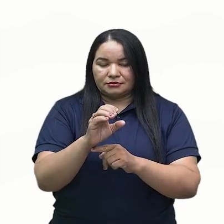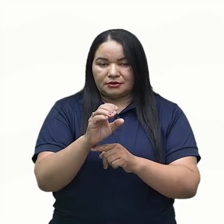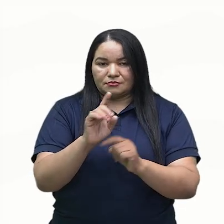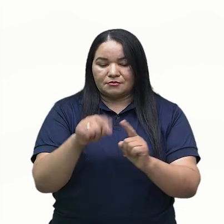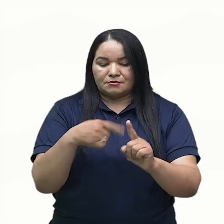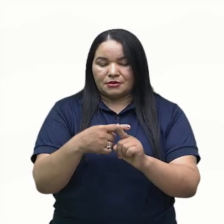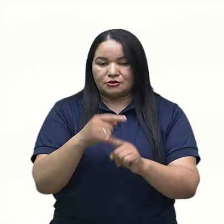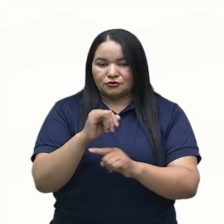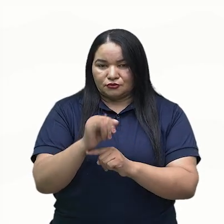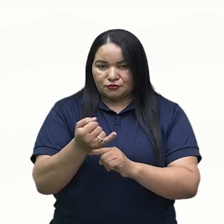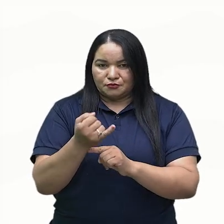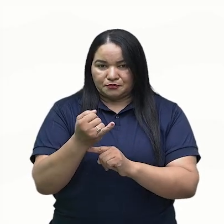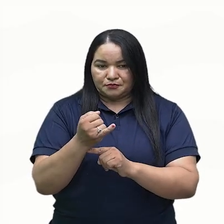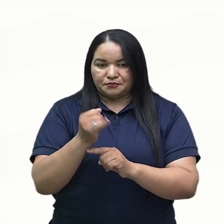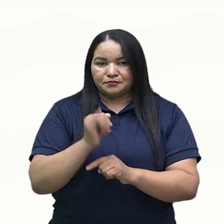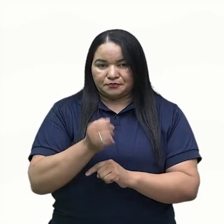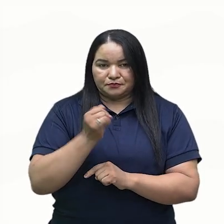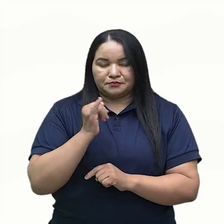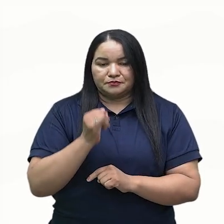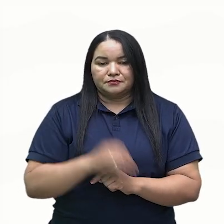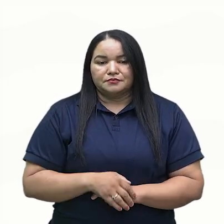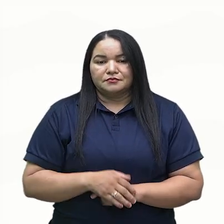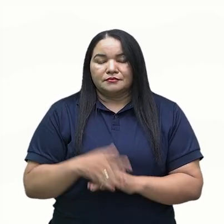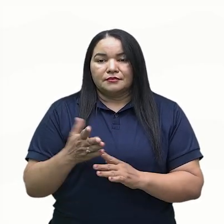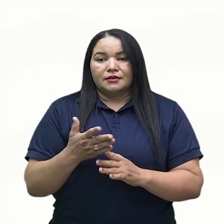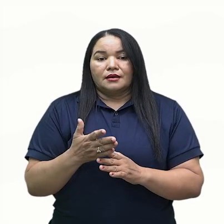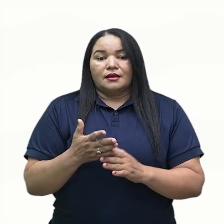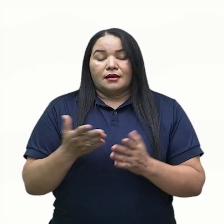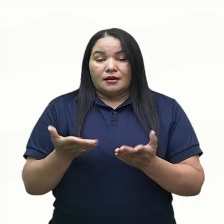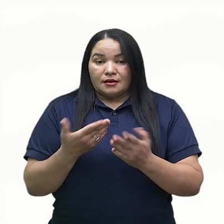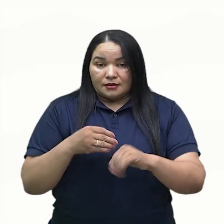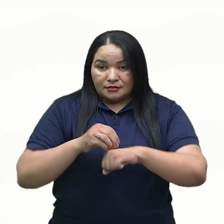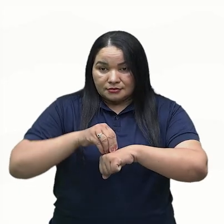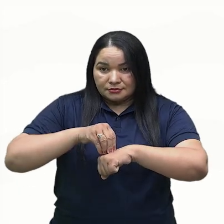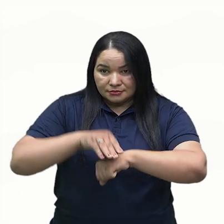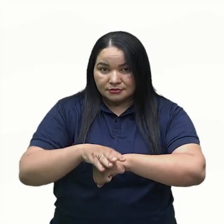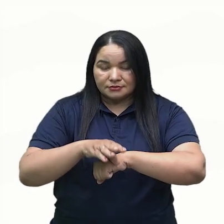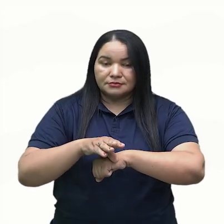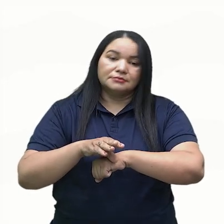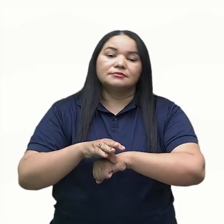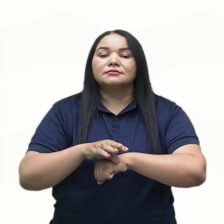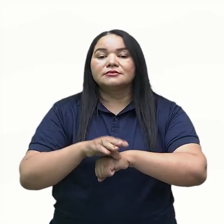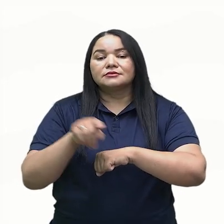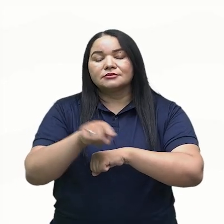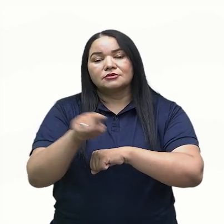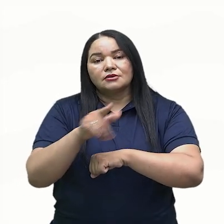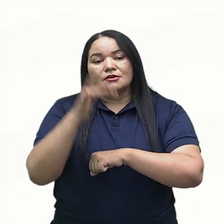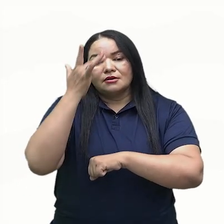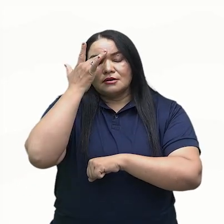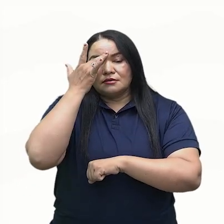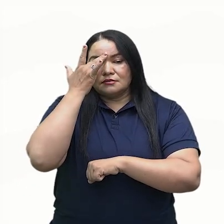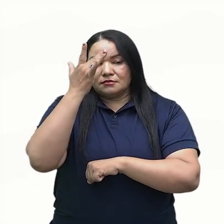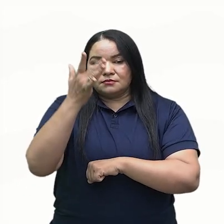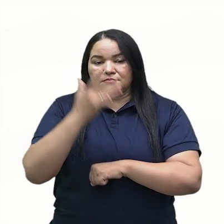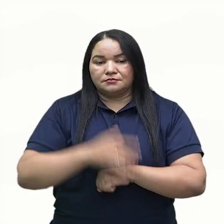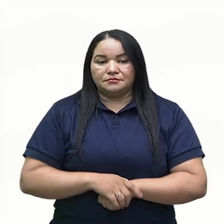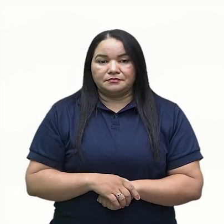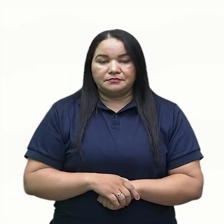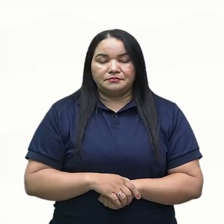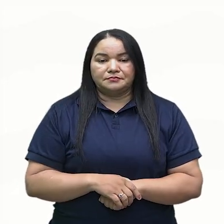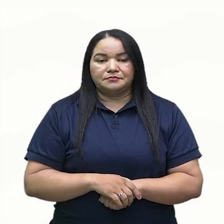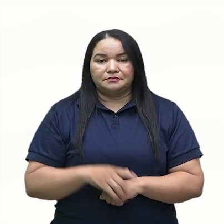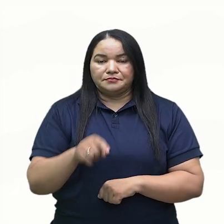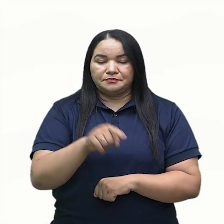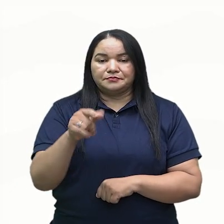a capital mais juros. Eu te aconselho, pessoal, de uma maneira que fique mais fácil, de repente, para